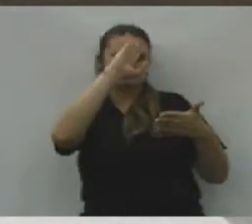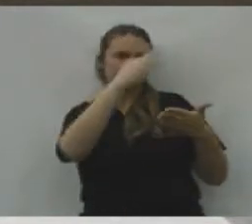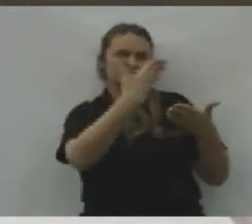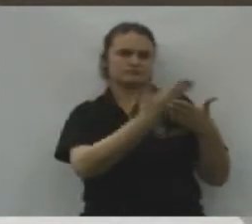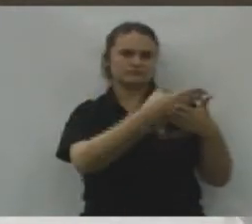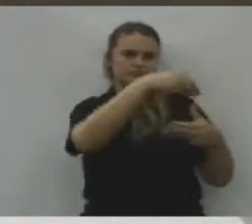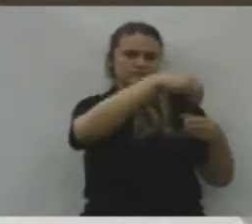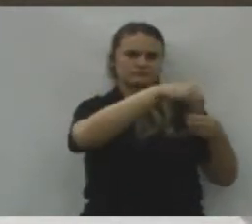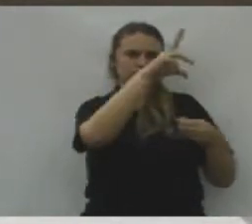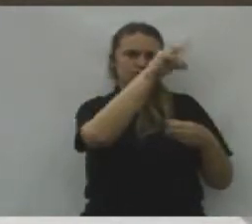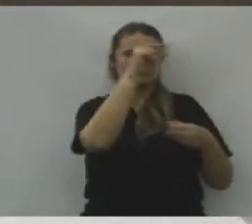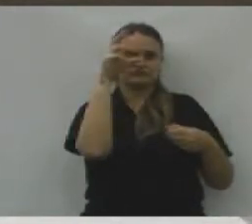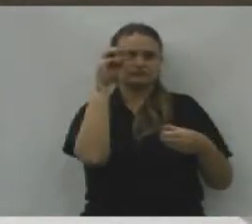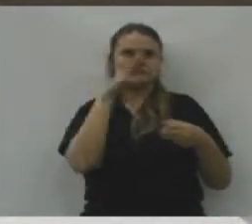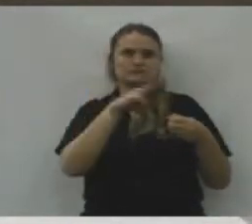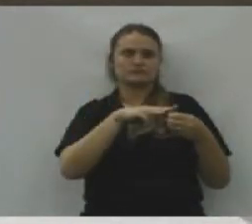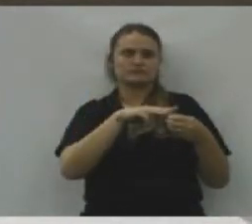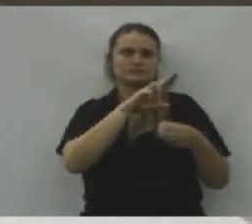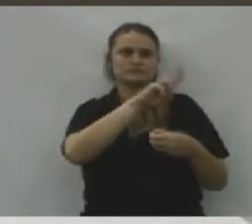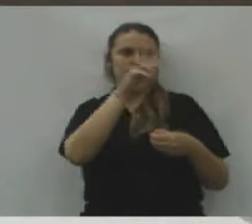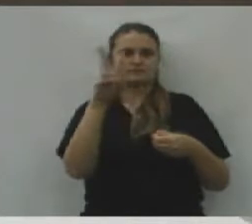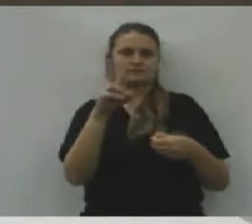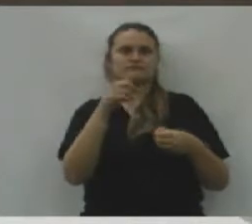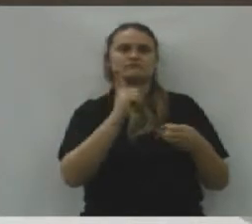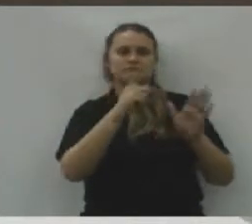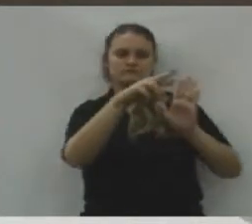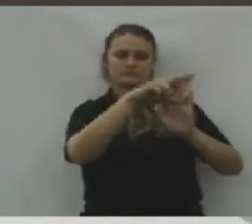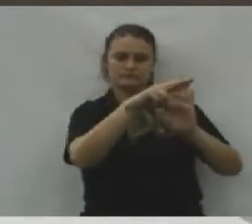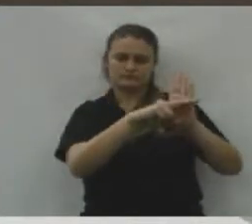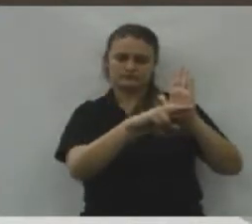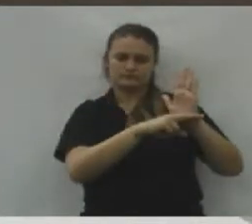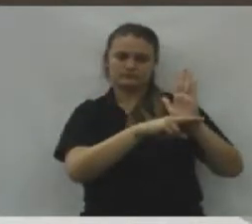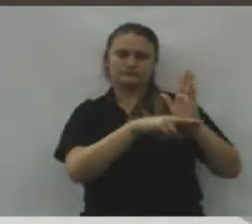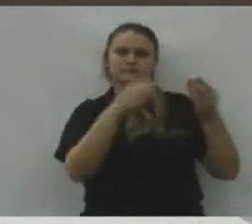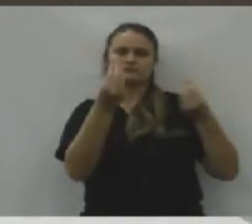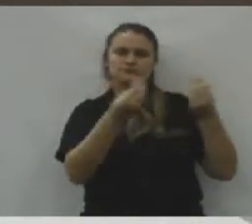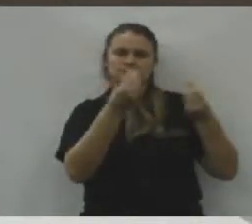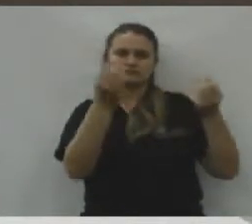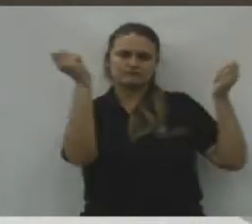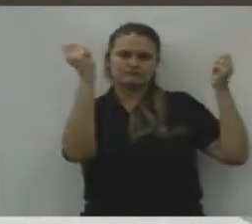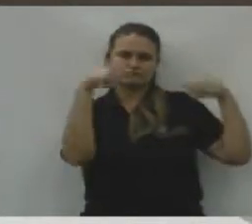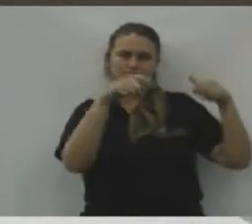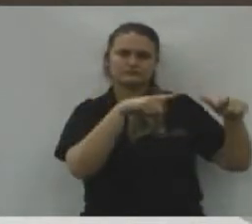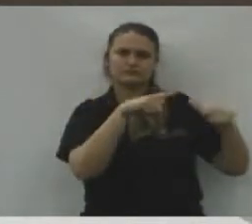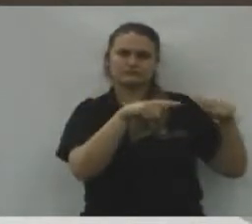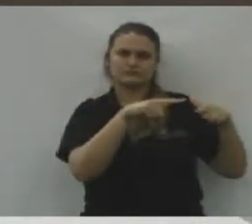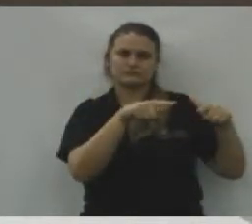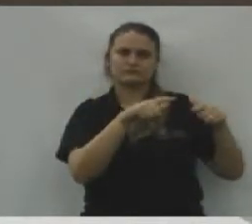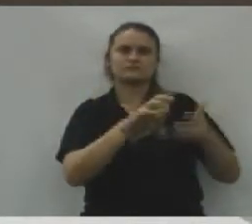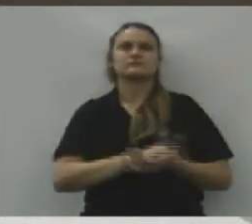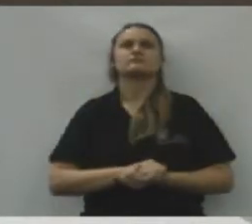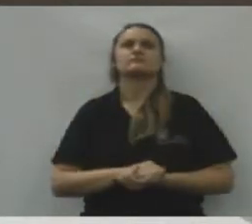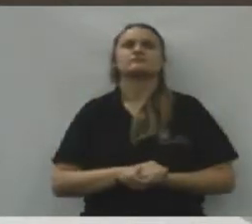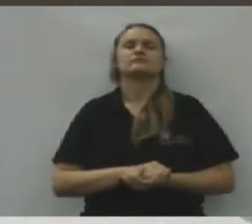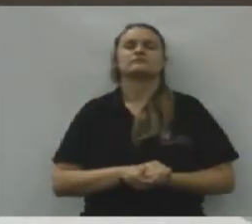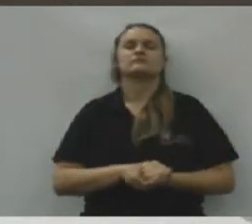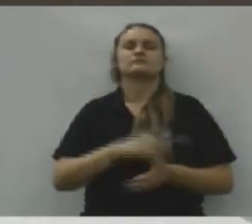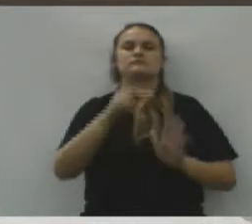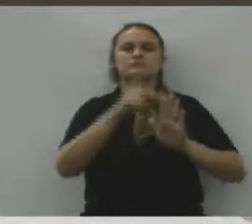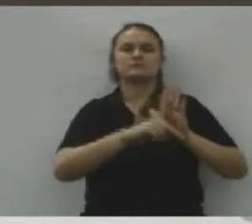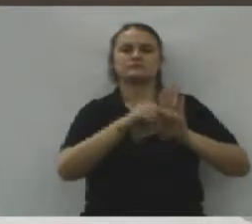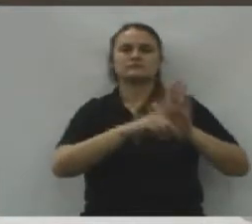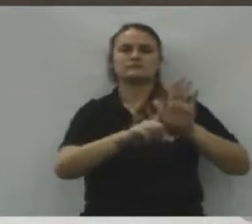da Prefeitura Municipal União da Vitória e define suas atribuições e contém outras providências. O